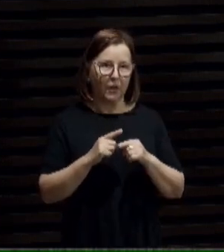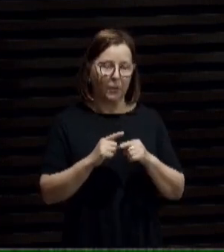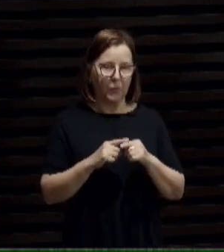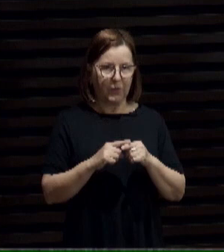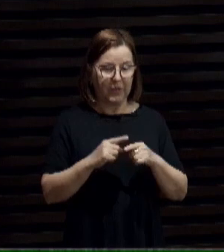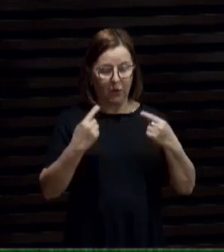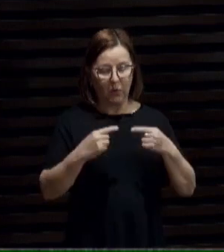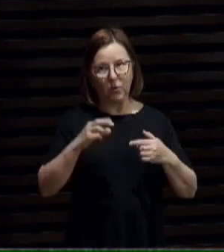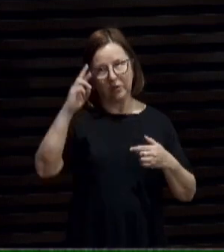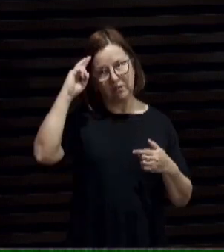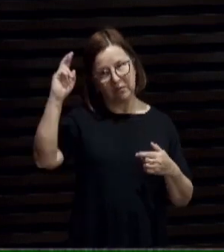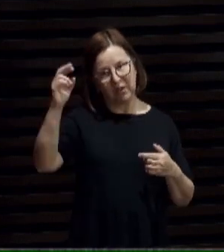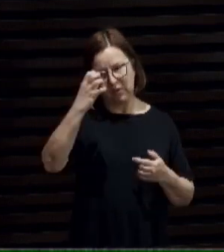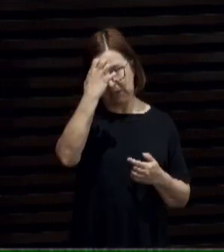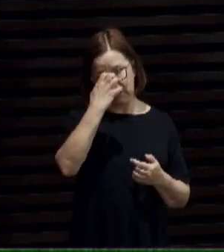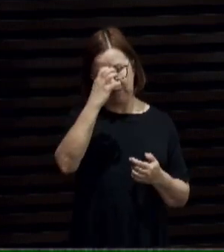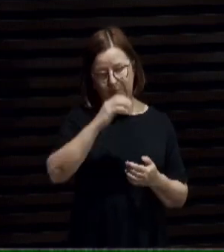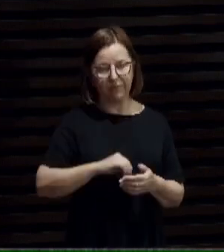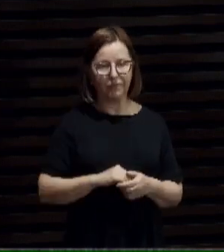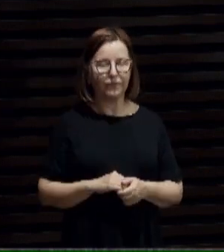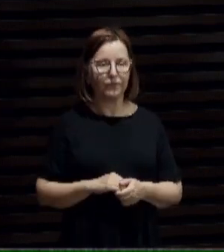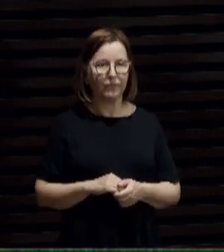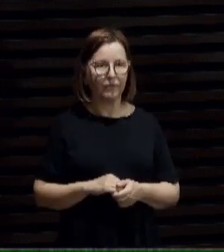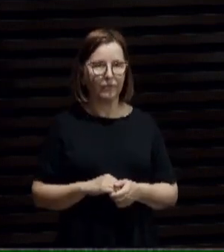Então nós estamos aqui no versículo